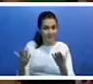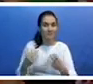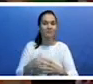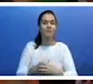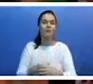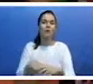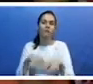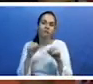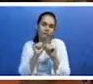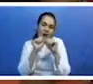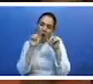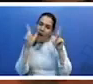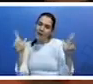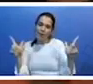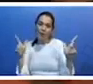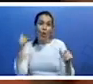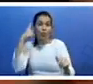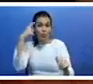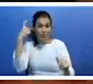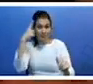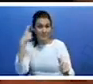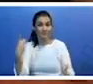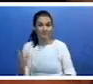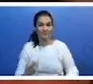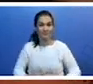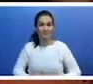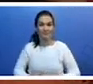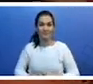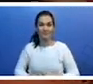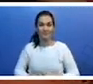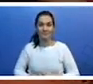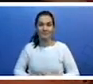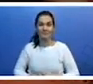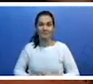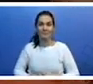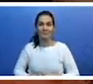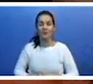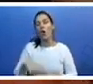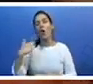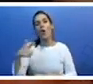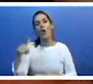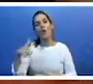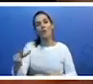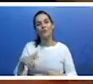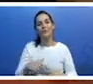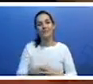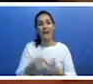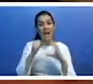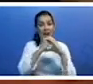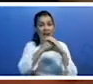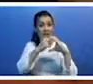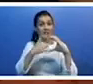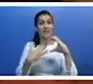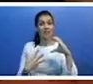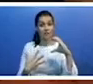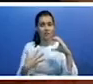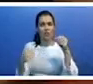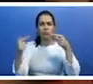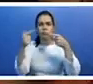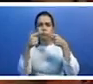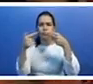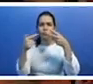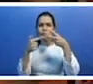esclareceu algumas dúvidas que a gente tinha, tá? Outra característica.